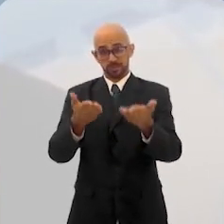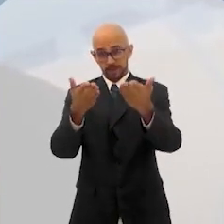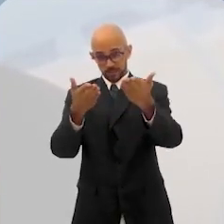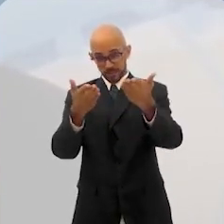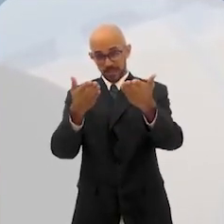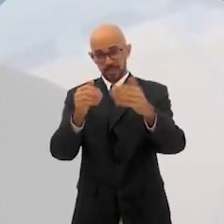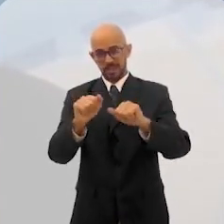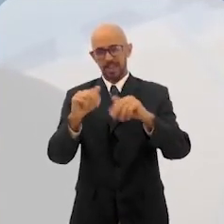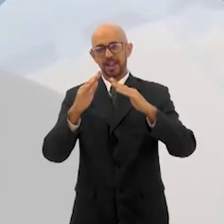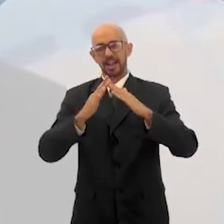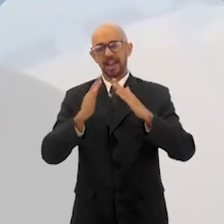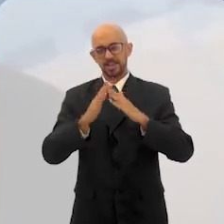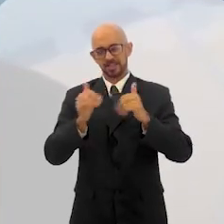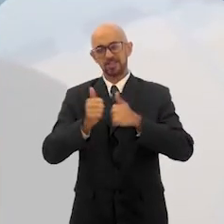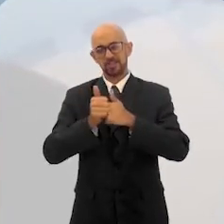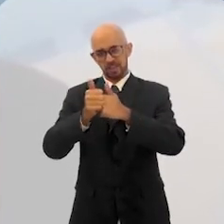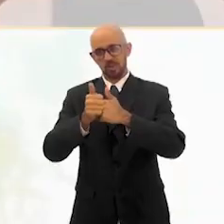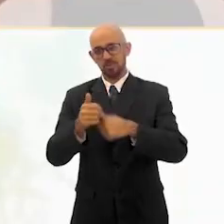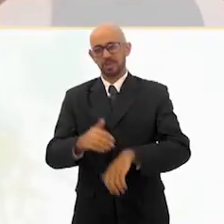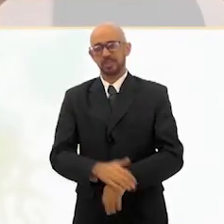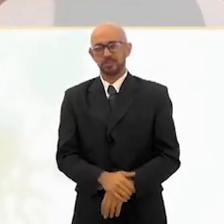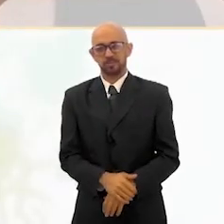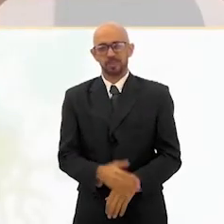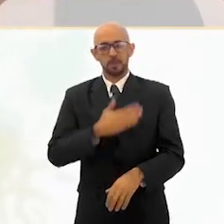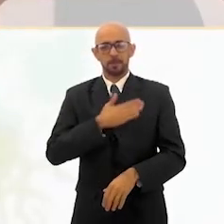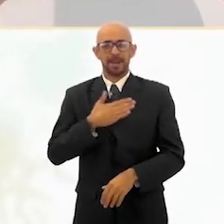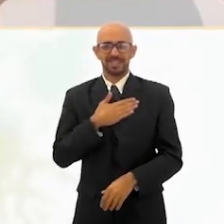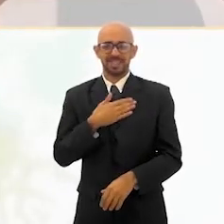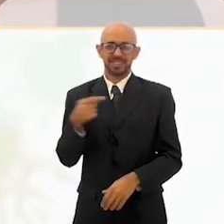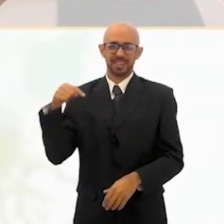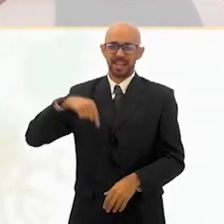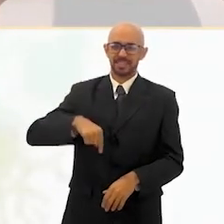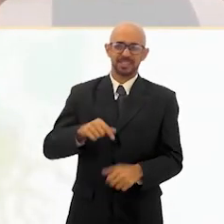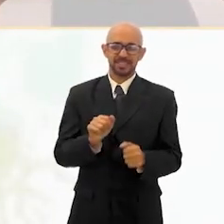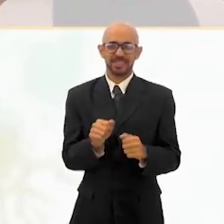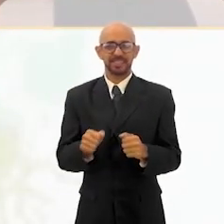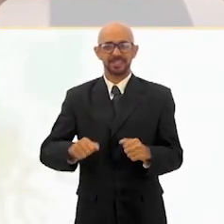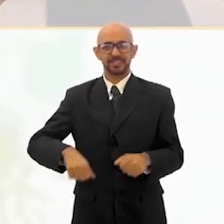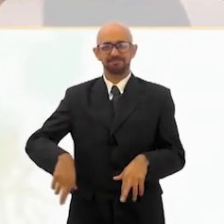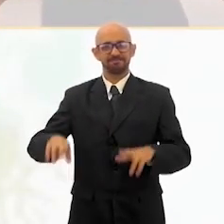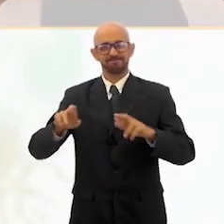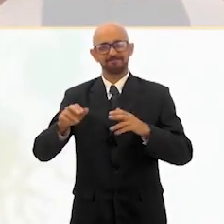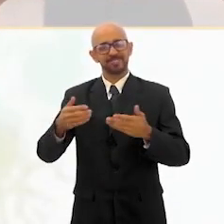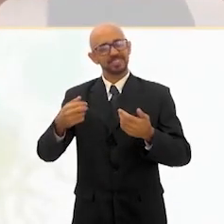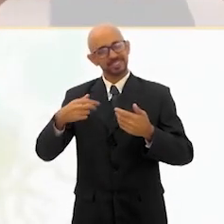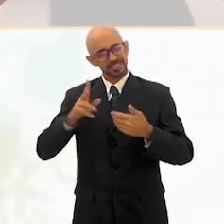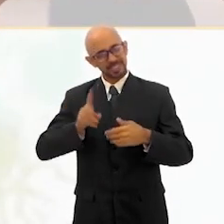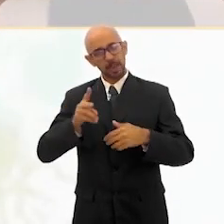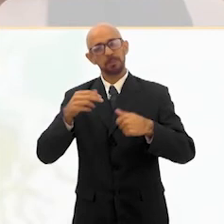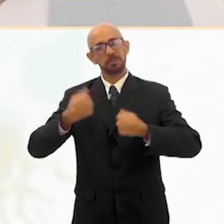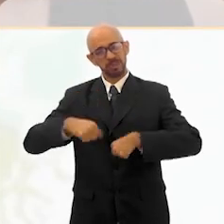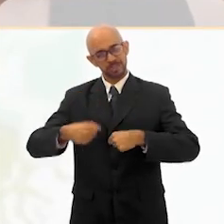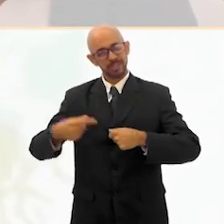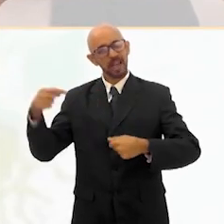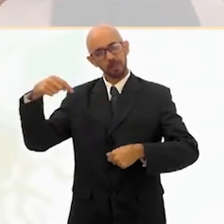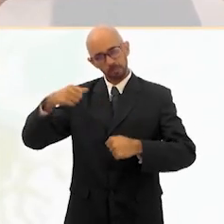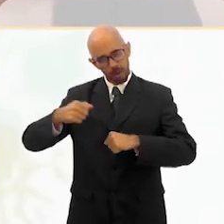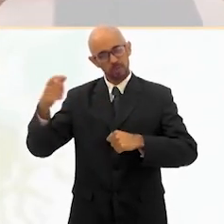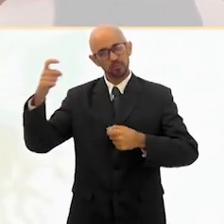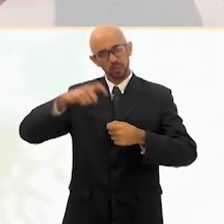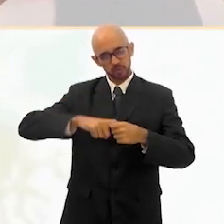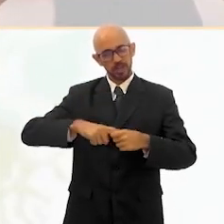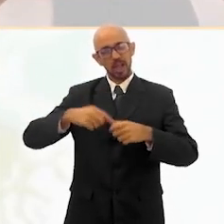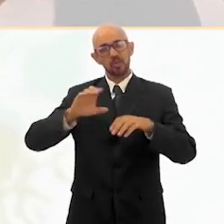telespectadores, para as pessoas que acompanham a gente. Então, um grande prazer estar aqui com vocês. Contem sempre com a gente, com o Instituto Federal do Rio de Janeiro, com o Conselho Regional de